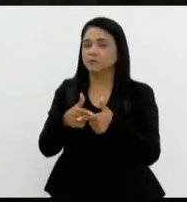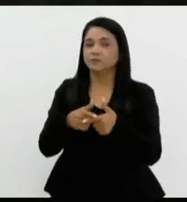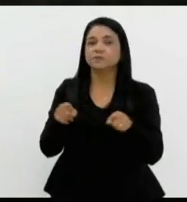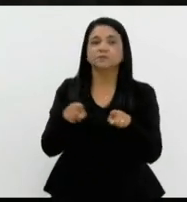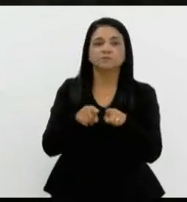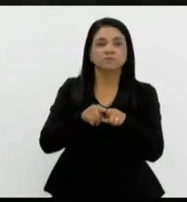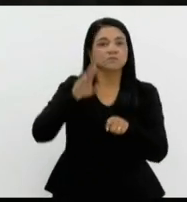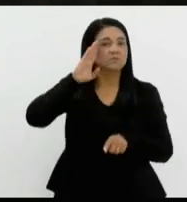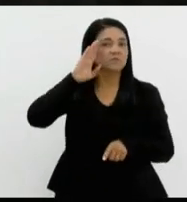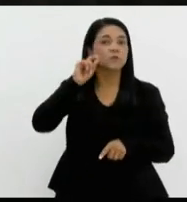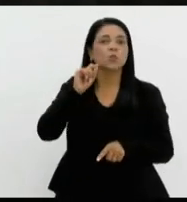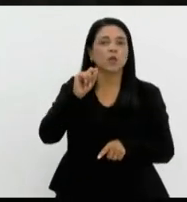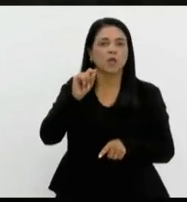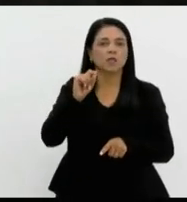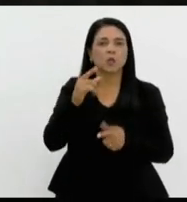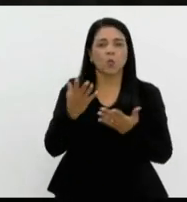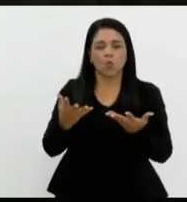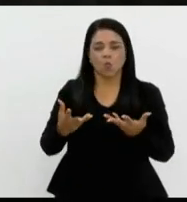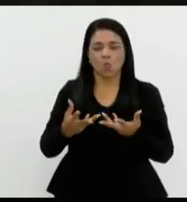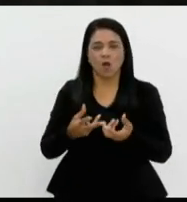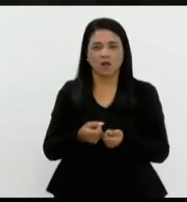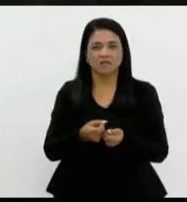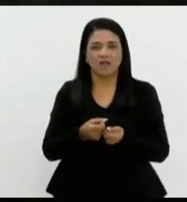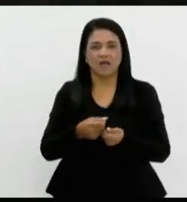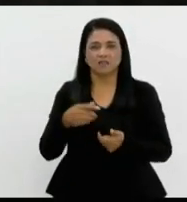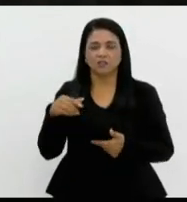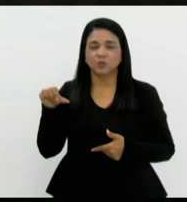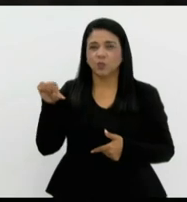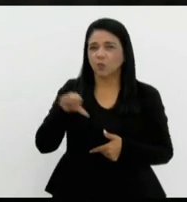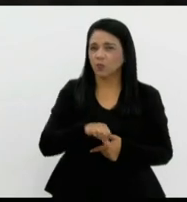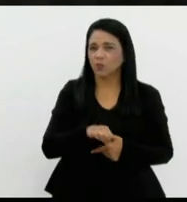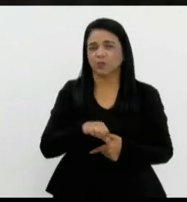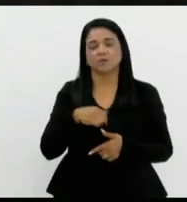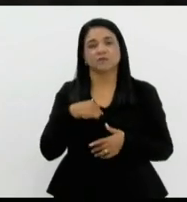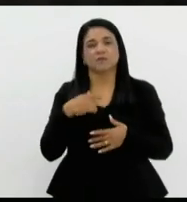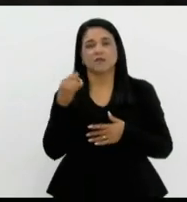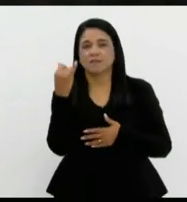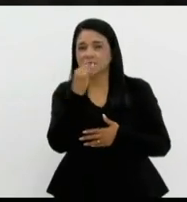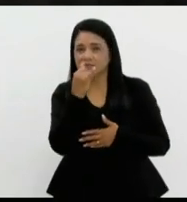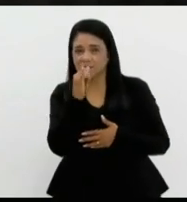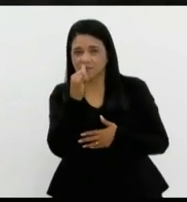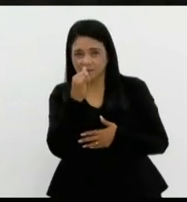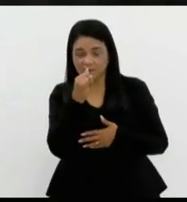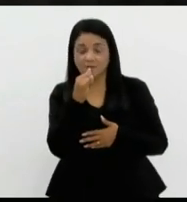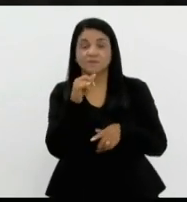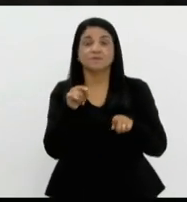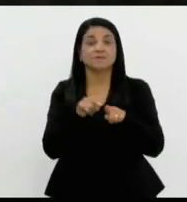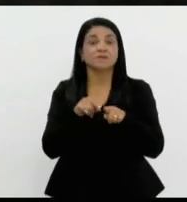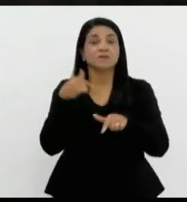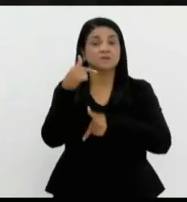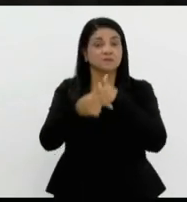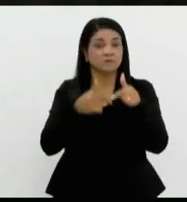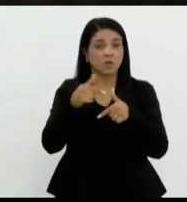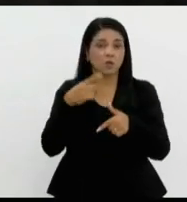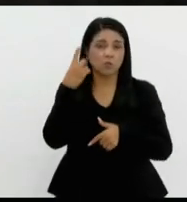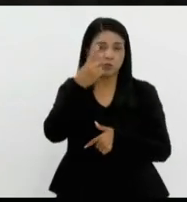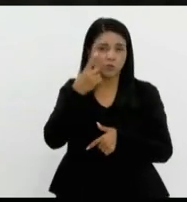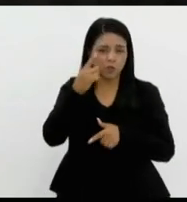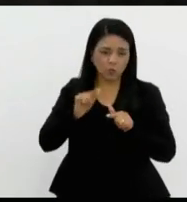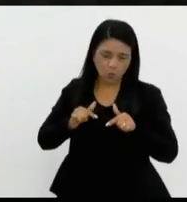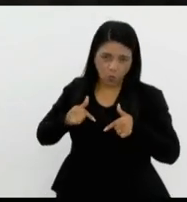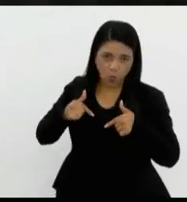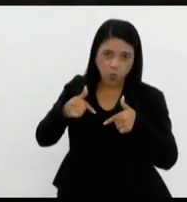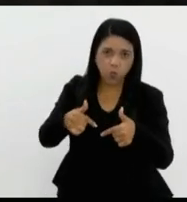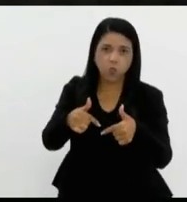má prestação da qualidade dos serviços de energia elétrica, serviço esse que, como deputada, já venho